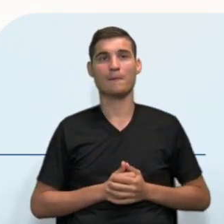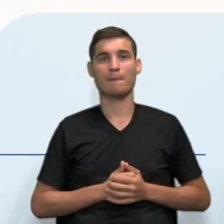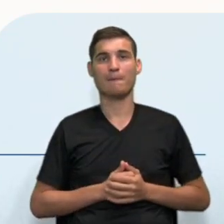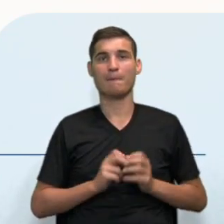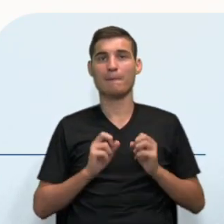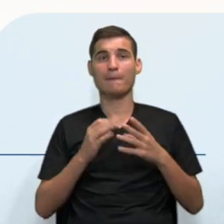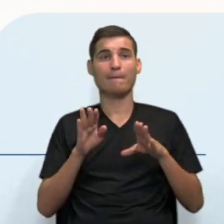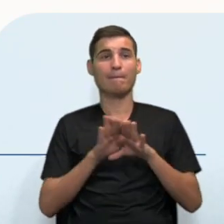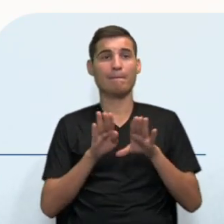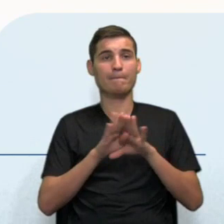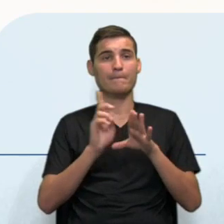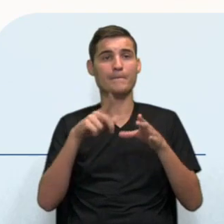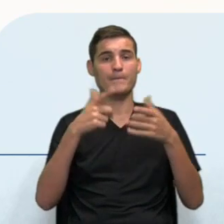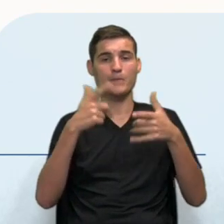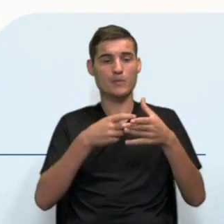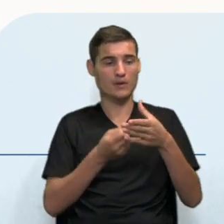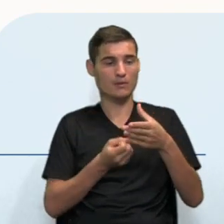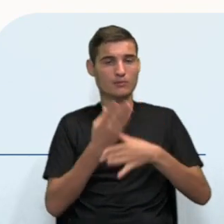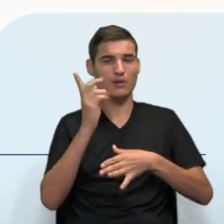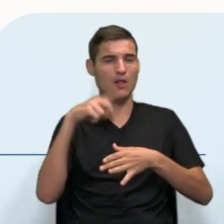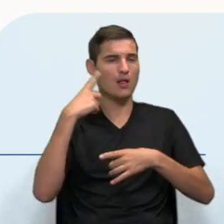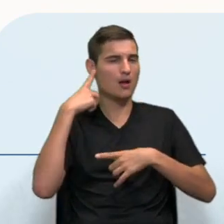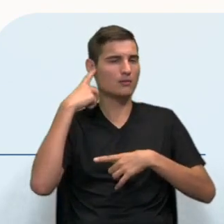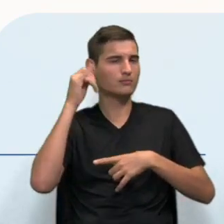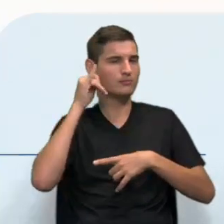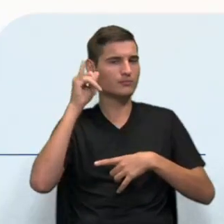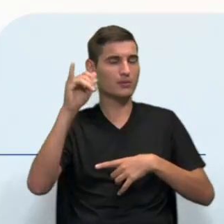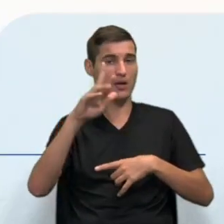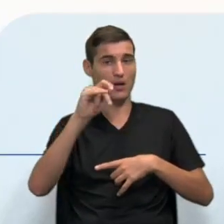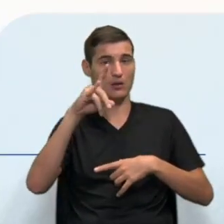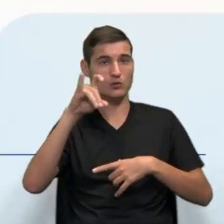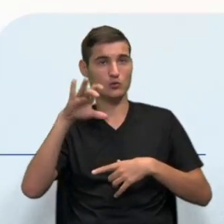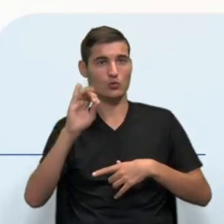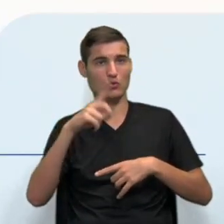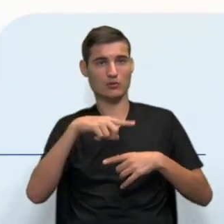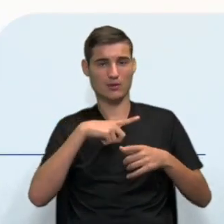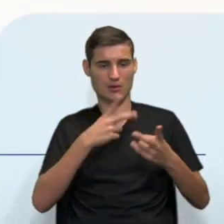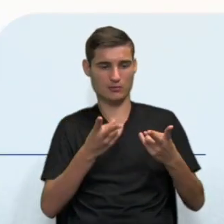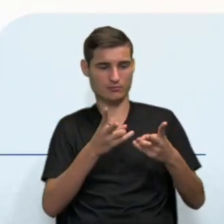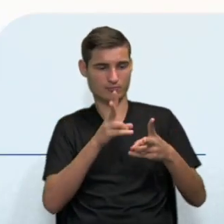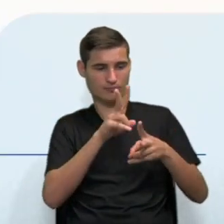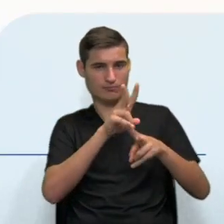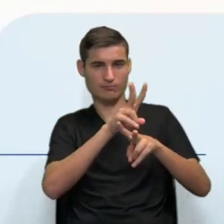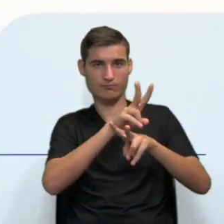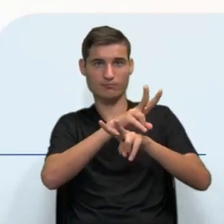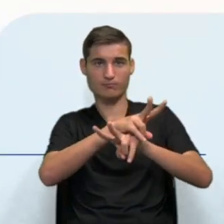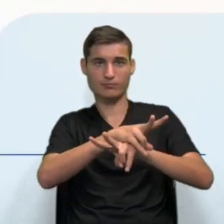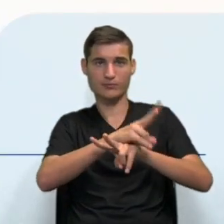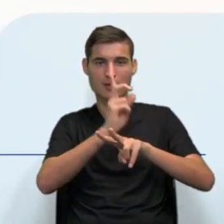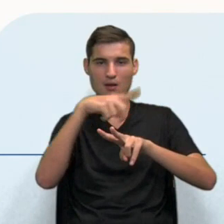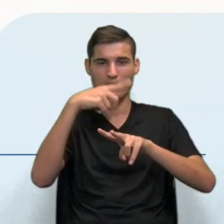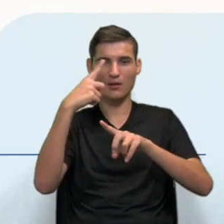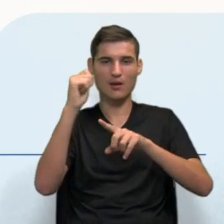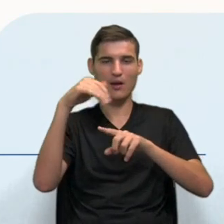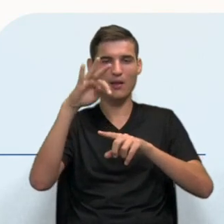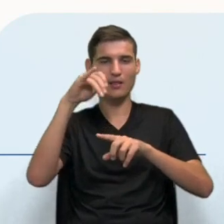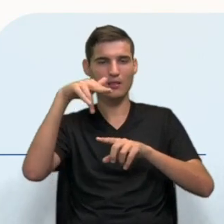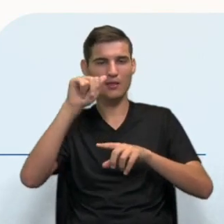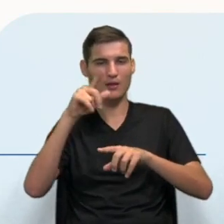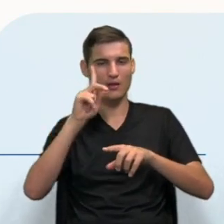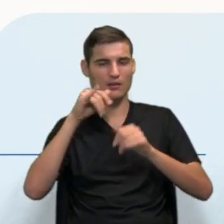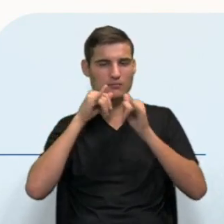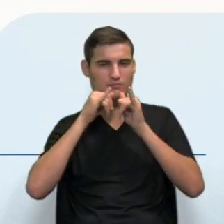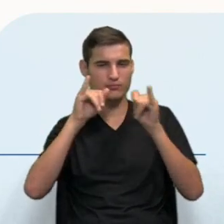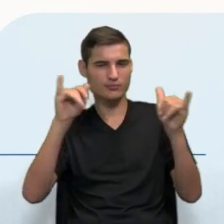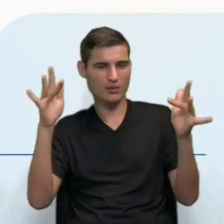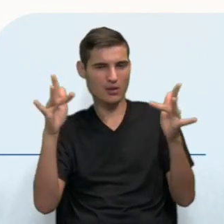é um rádio. Esse rádio tem uma antena que converte sinal. Esse sinal, essa onda eletromagnética se propaga